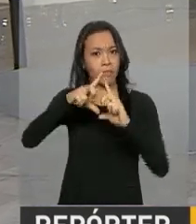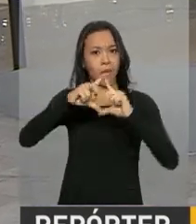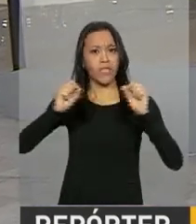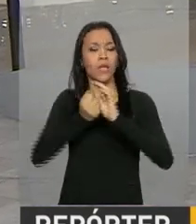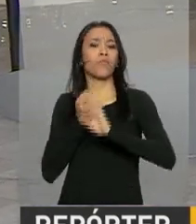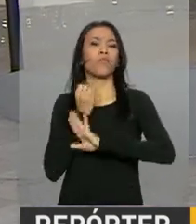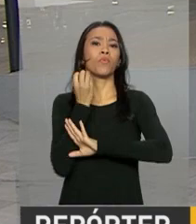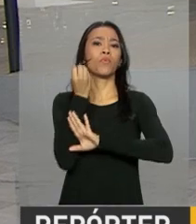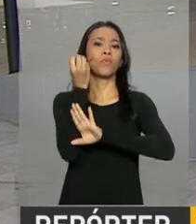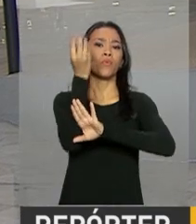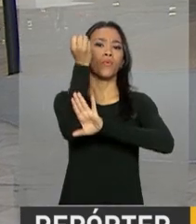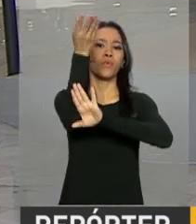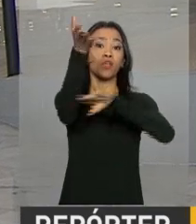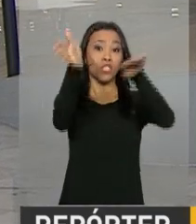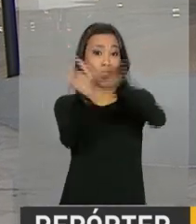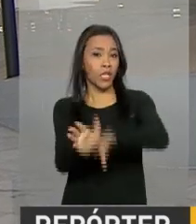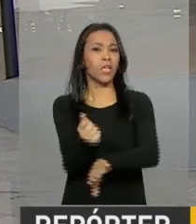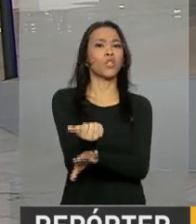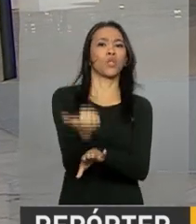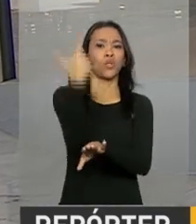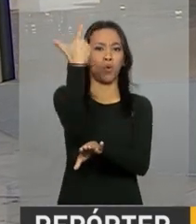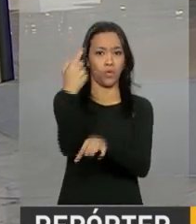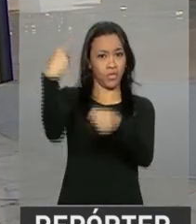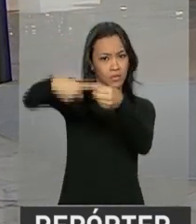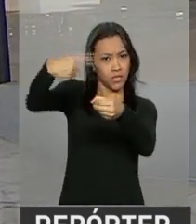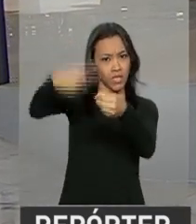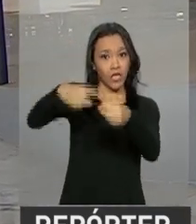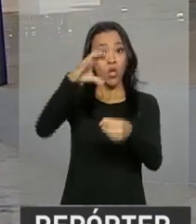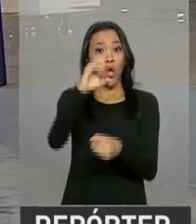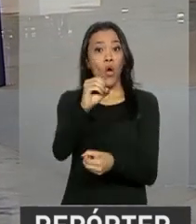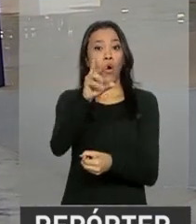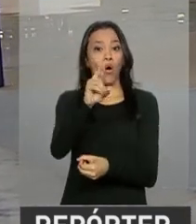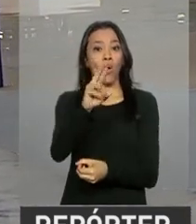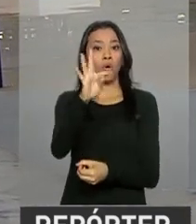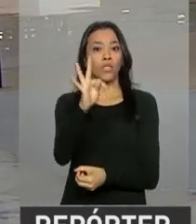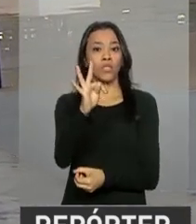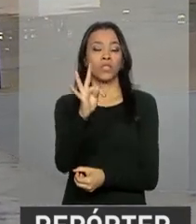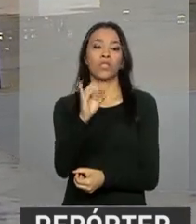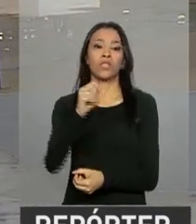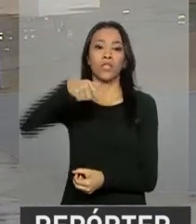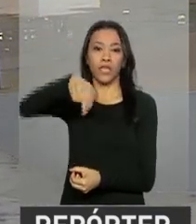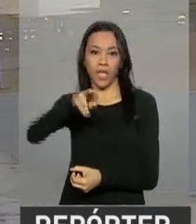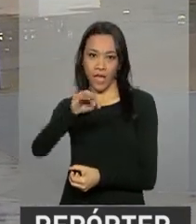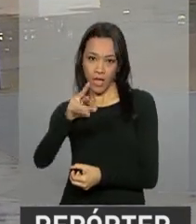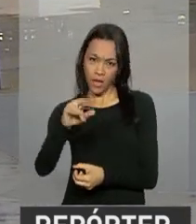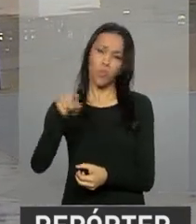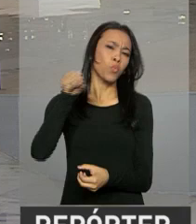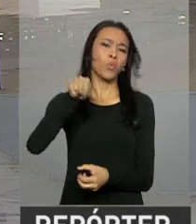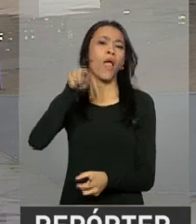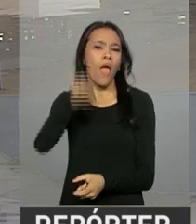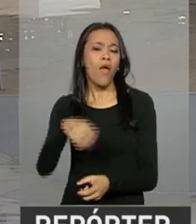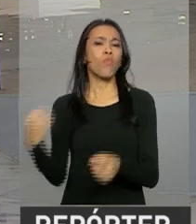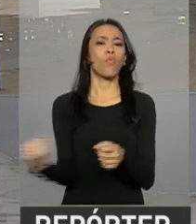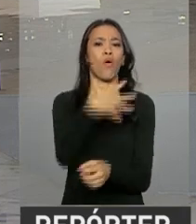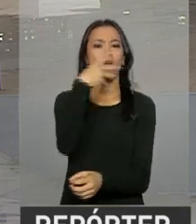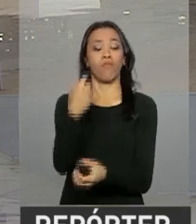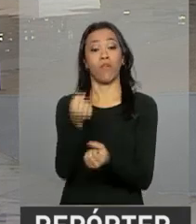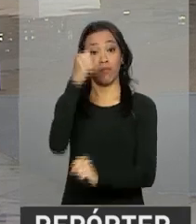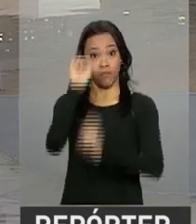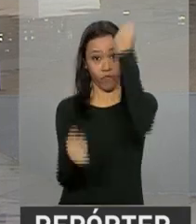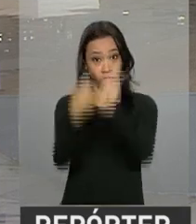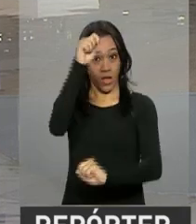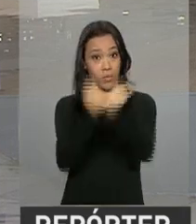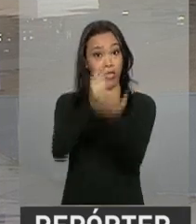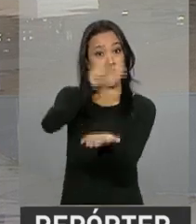chegue em Ortigueira ao meio-dia em Ortigueira ele participa da inauguração dessa nova fábrica de papel e celulose da clabin que